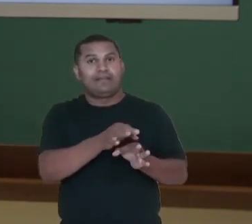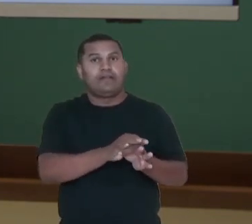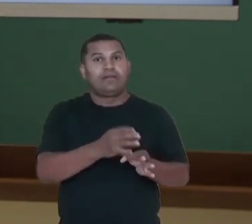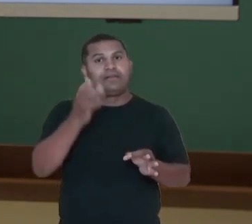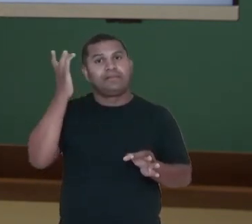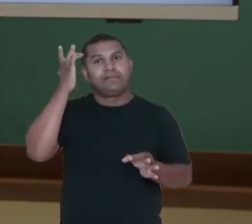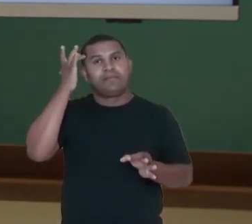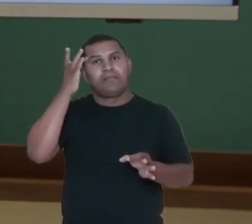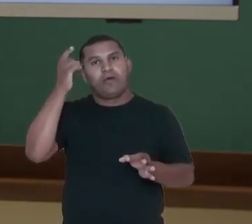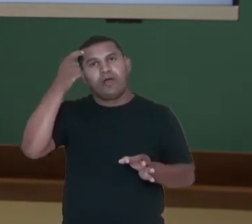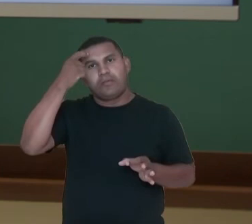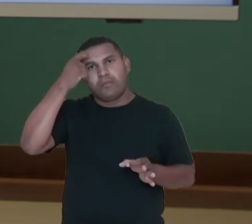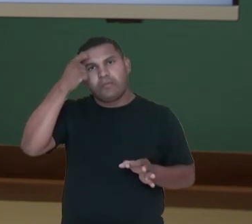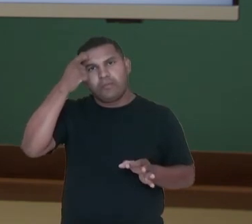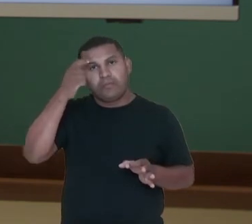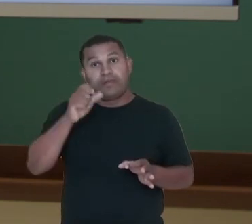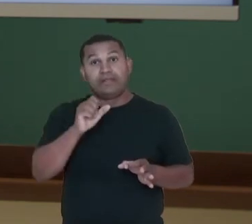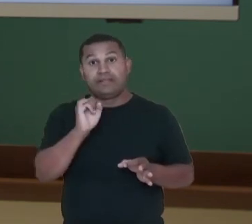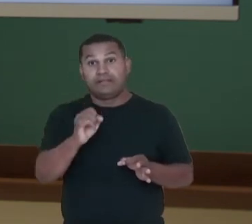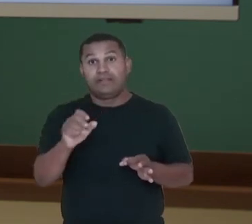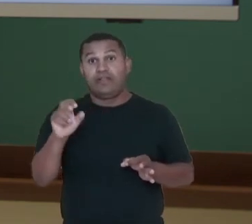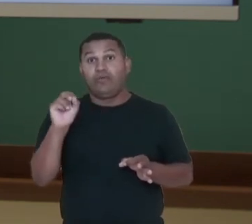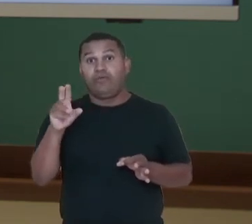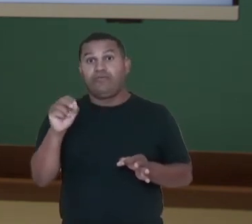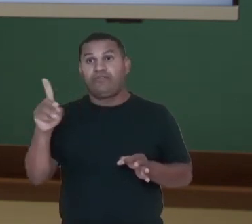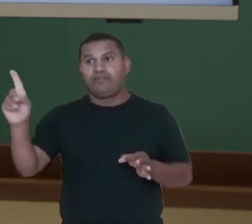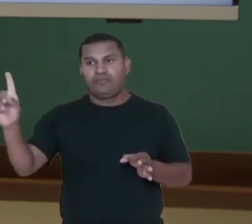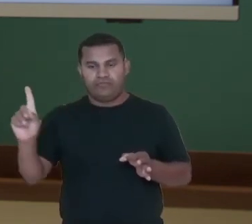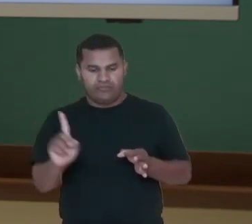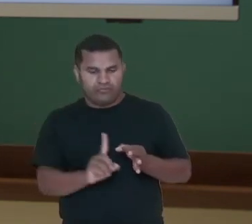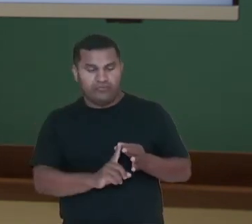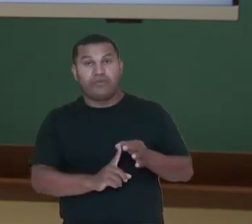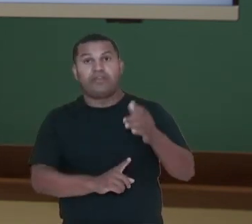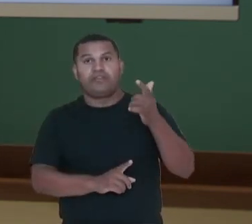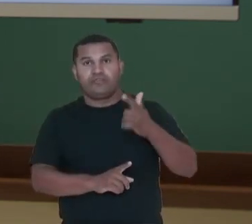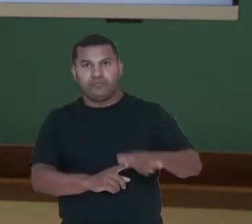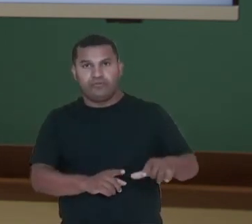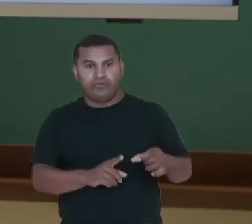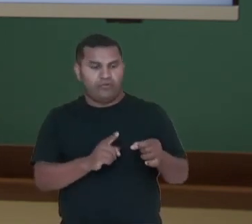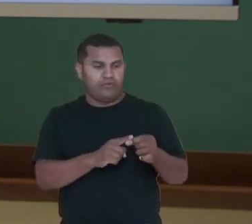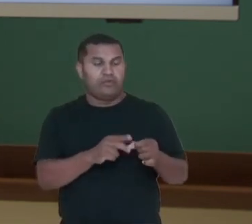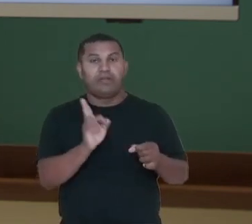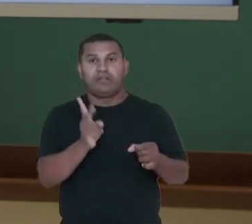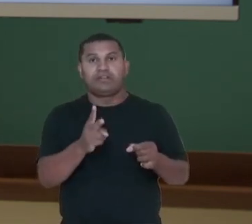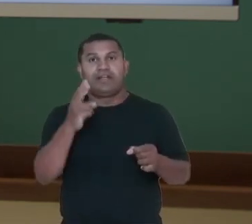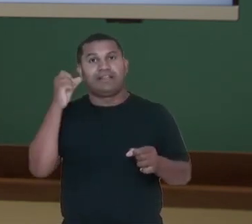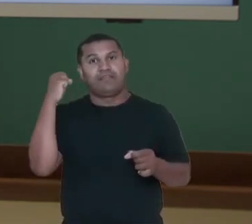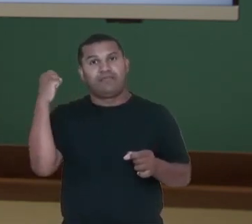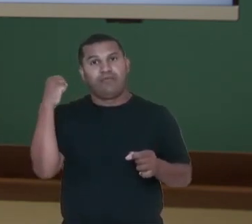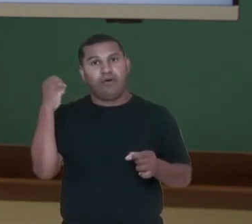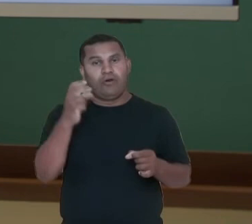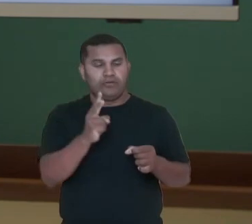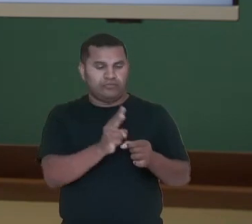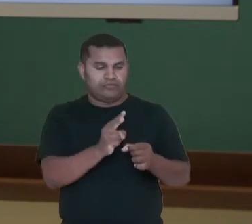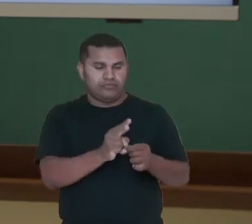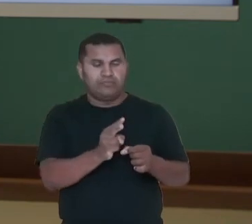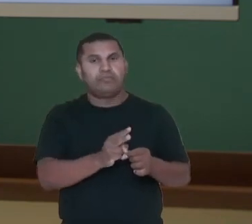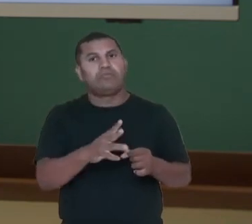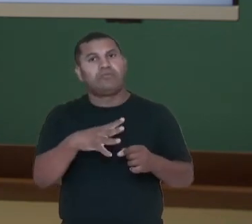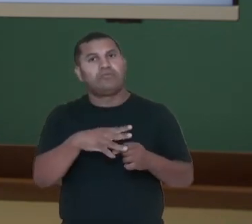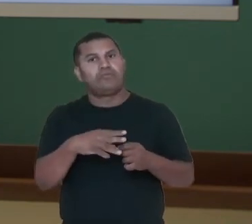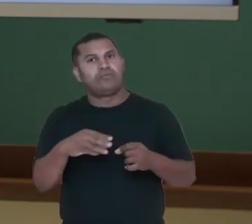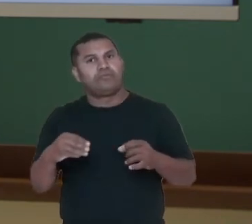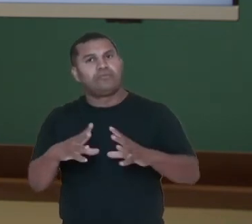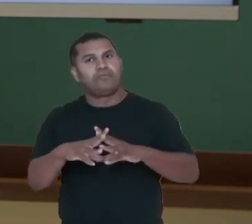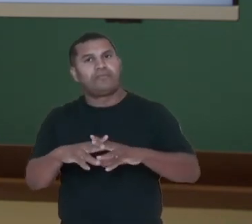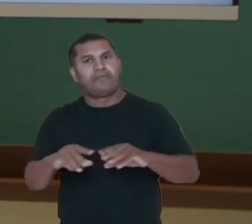tiver contato com aquele agente que causa a doença, o nosso corpo reconhece e rapidamente ele vai